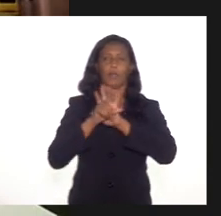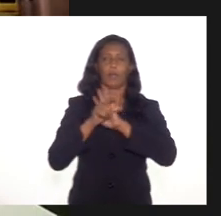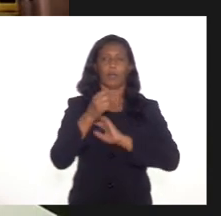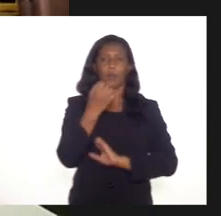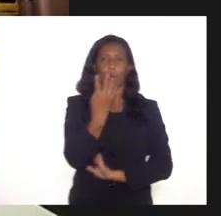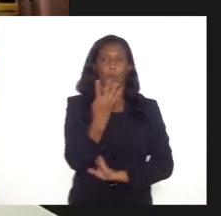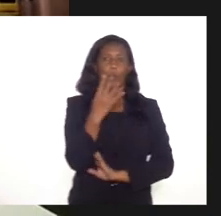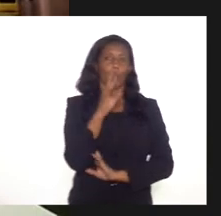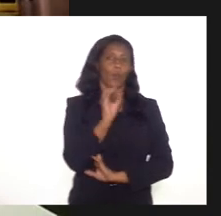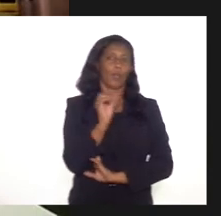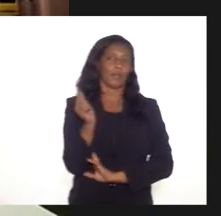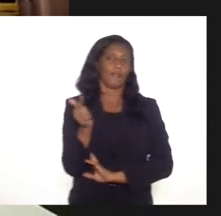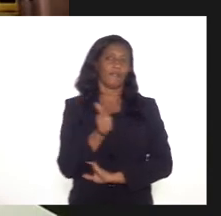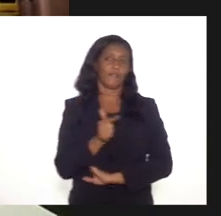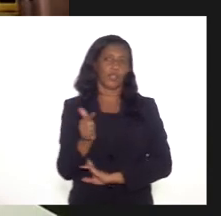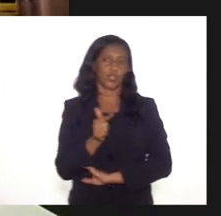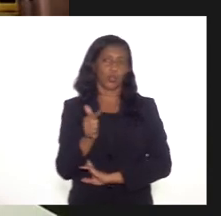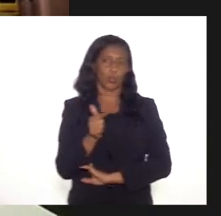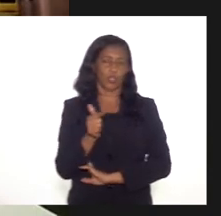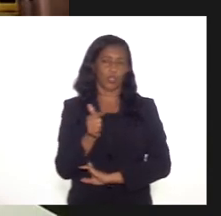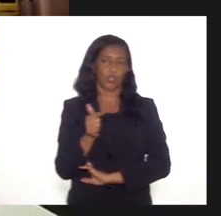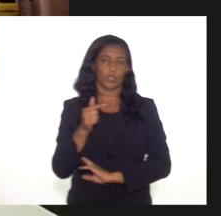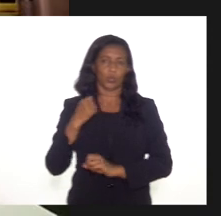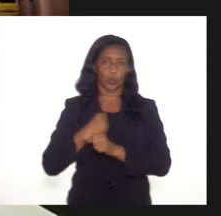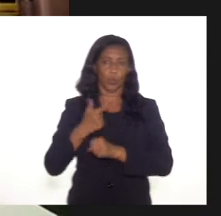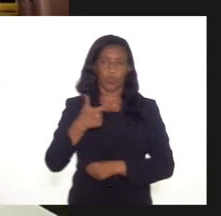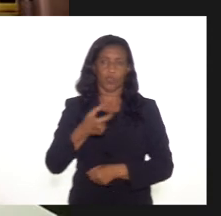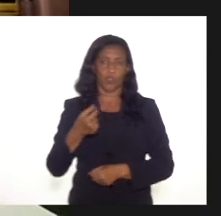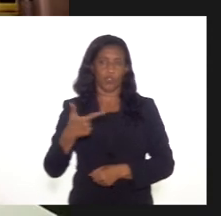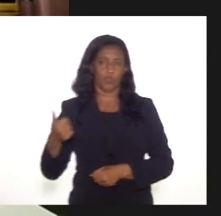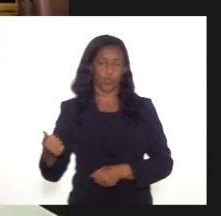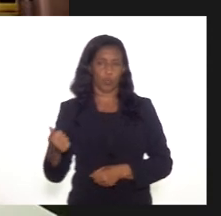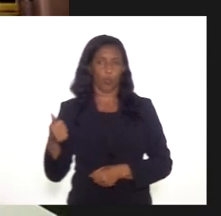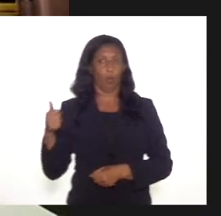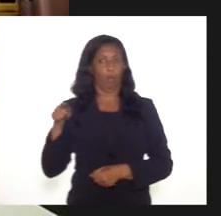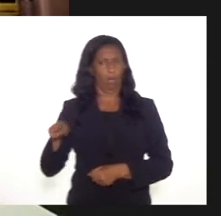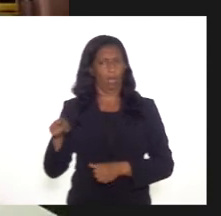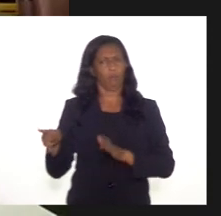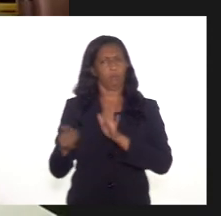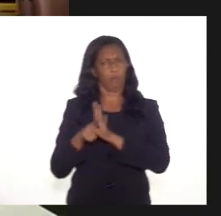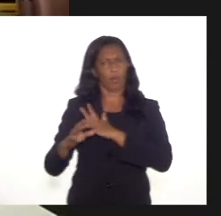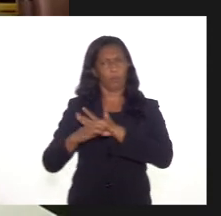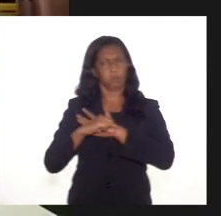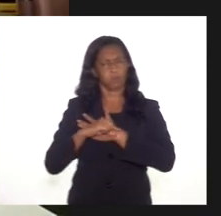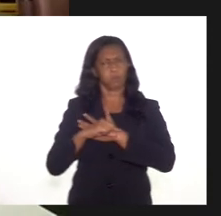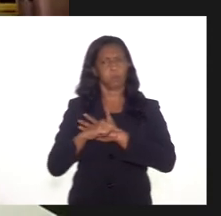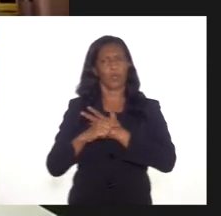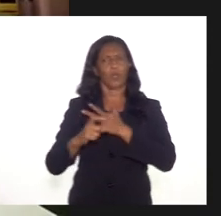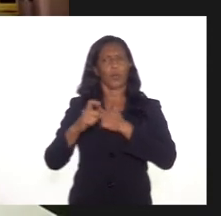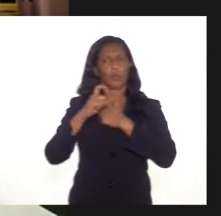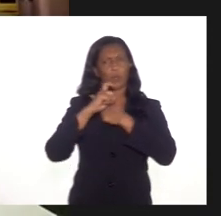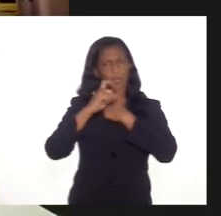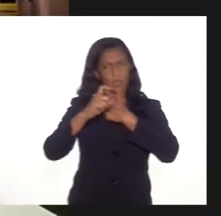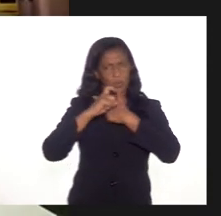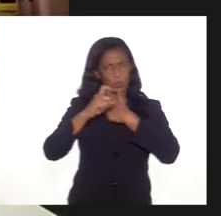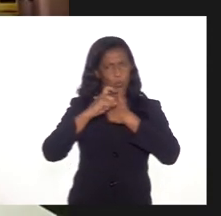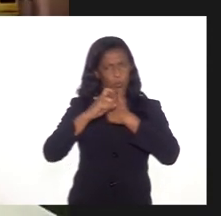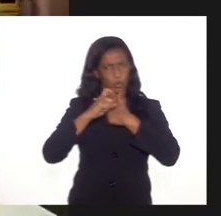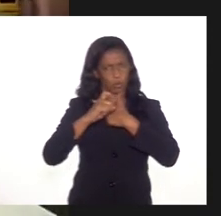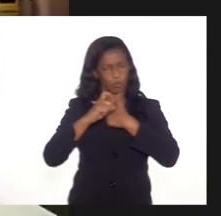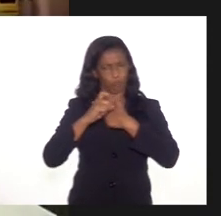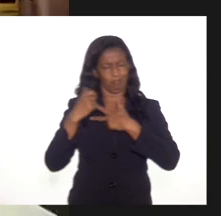4022 de 2021 de autoria do poder executivo, dando uma lida